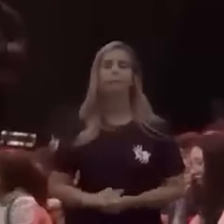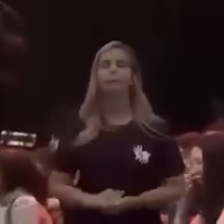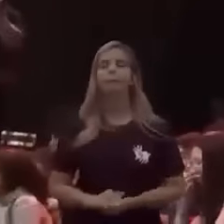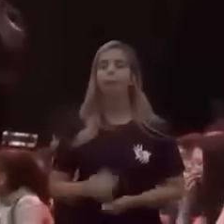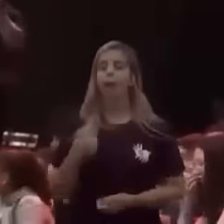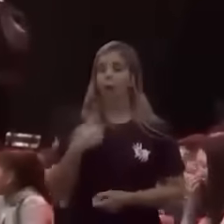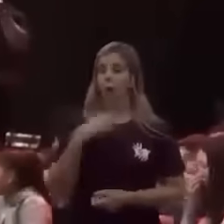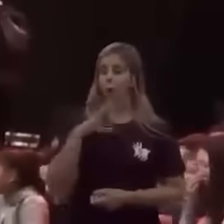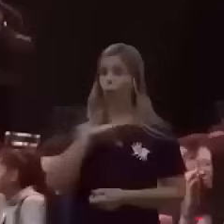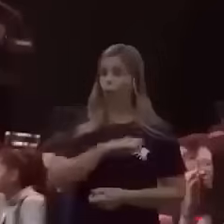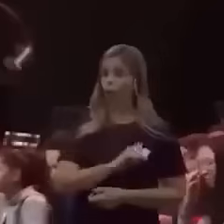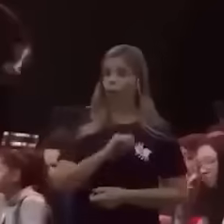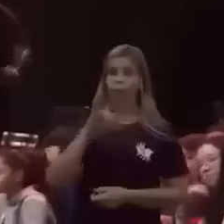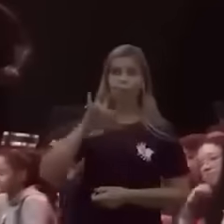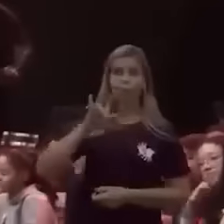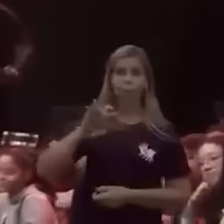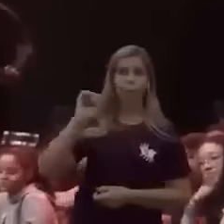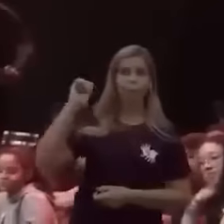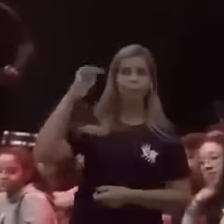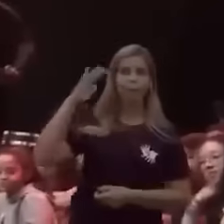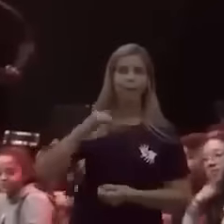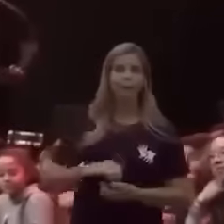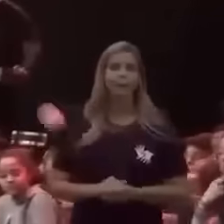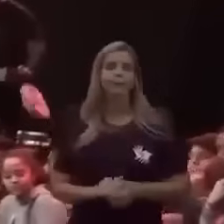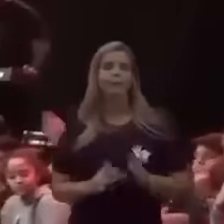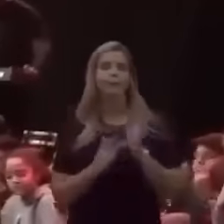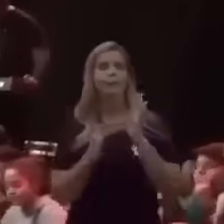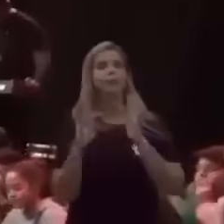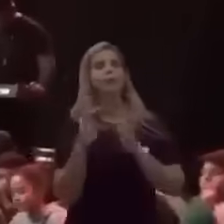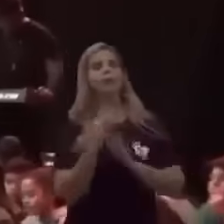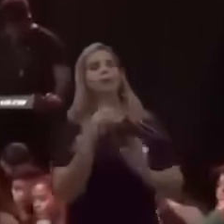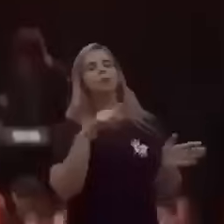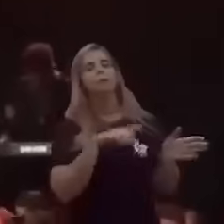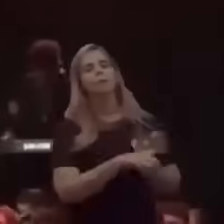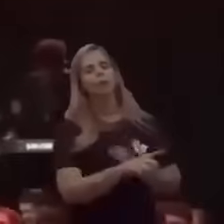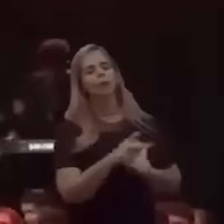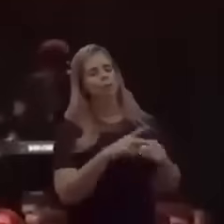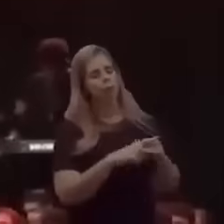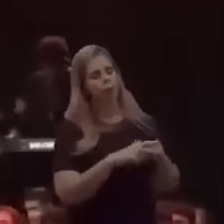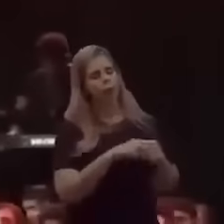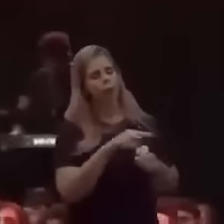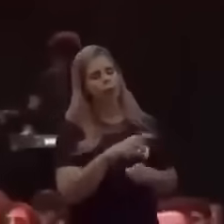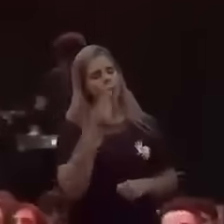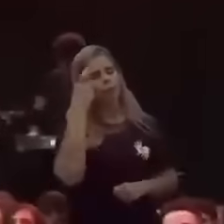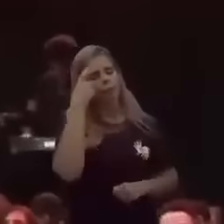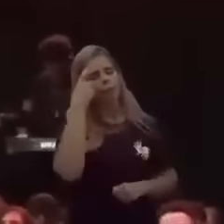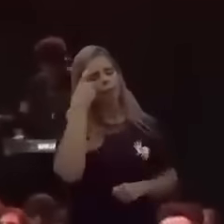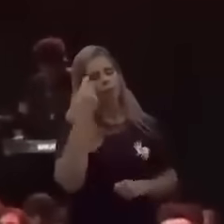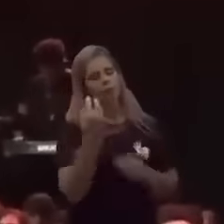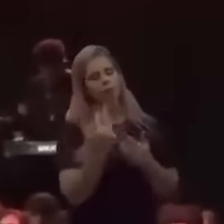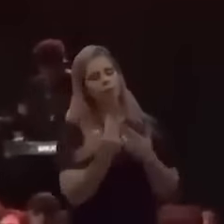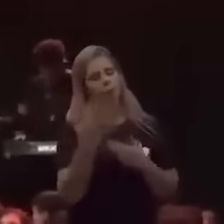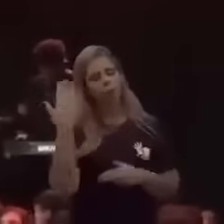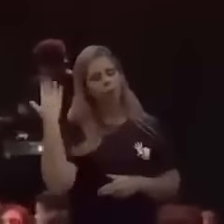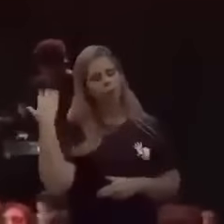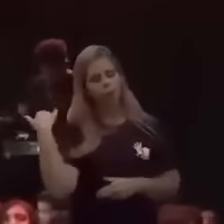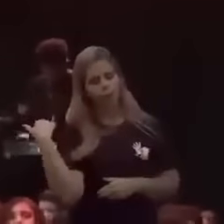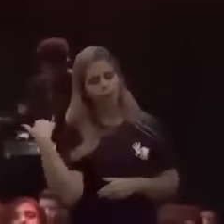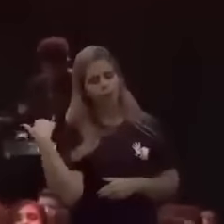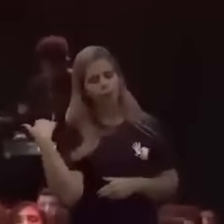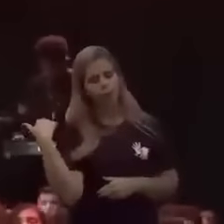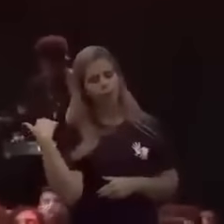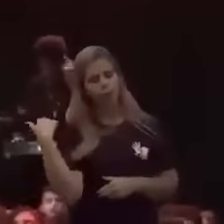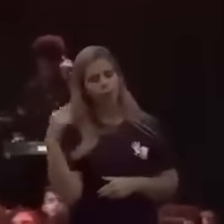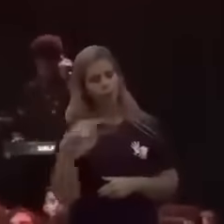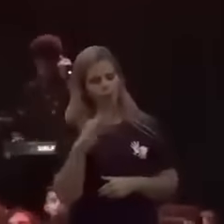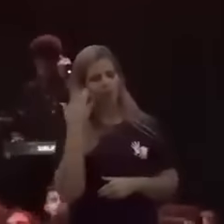eu te amo mais do que os outros. O que Jesus está perguntando para Pedro é o seguinte: ô Pedro, você ainda pensa a mesma coisa a seu respeito?